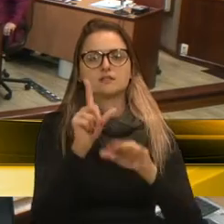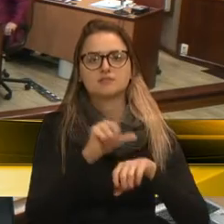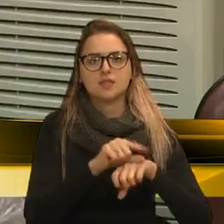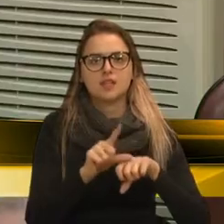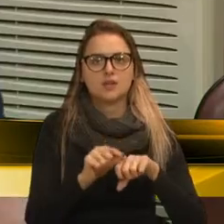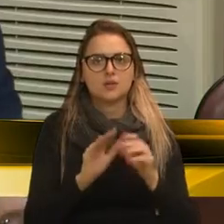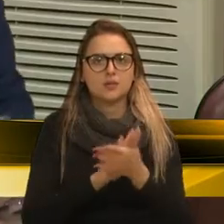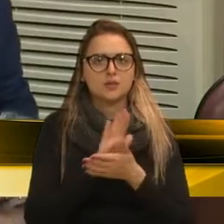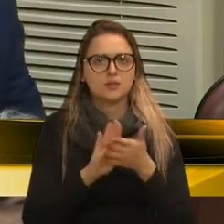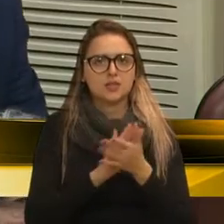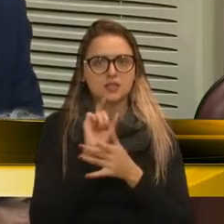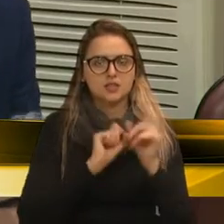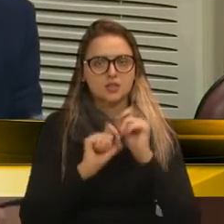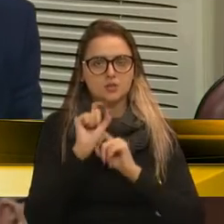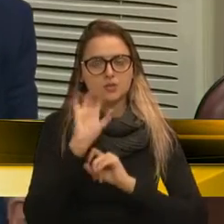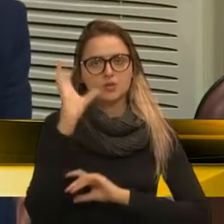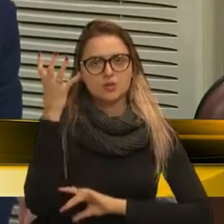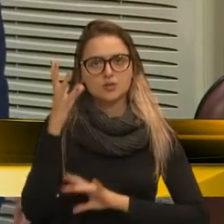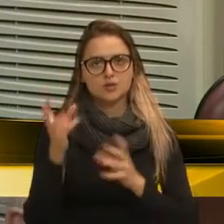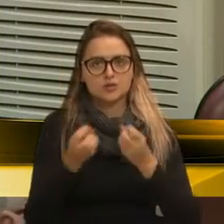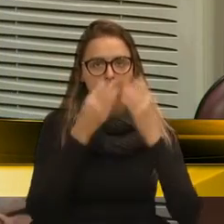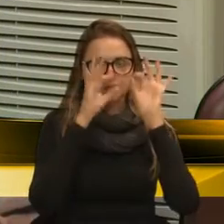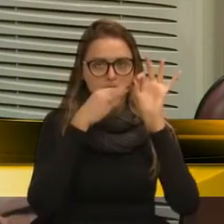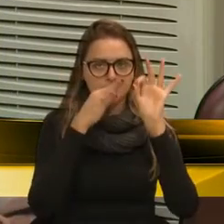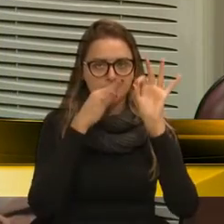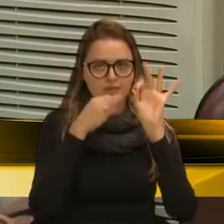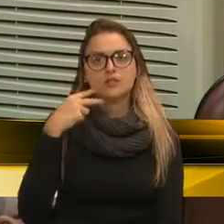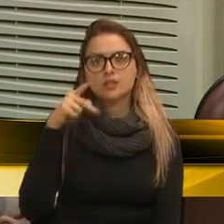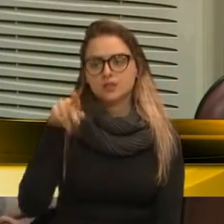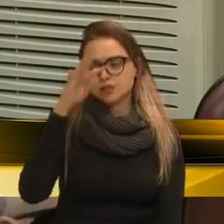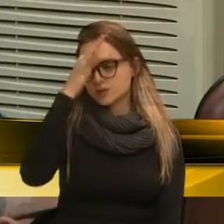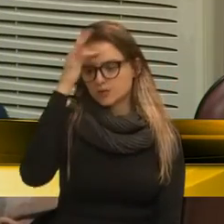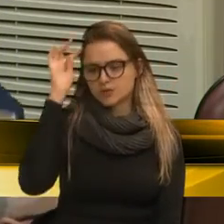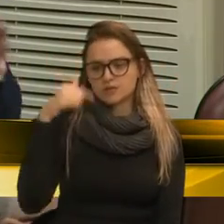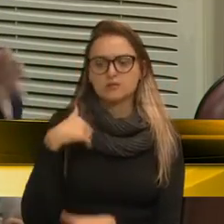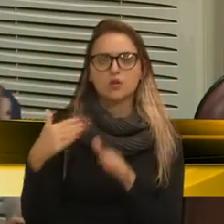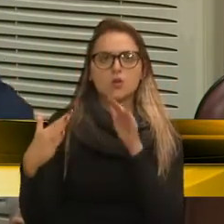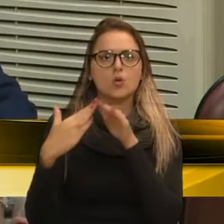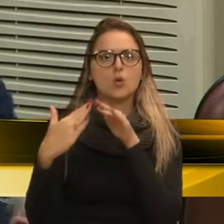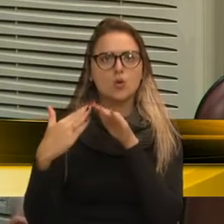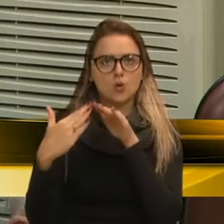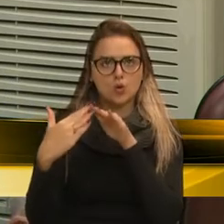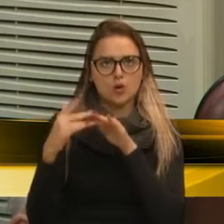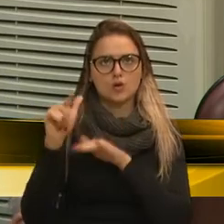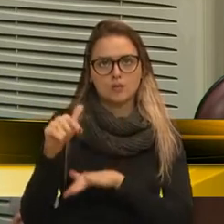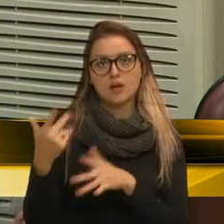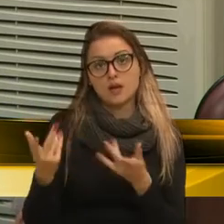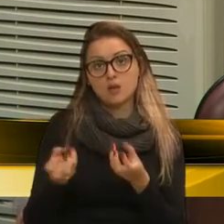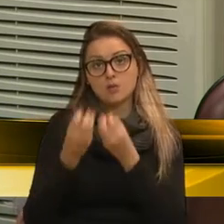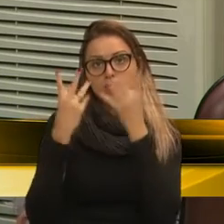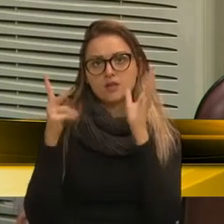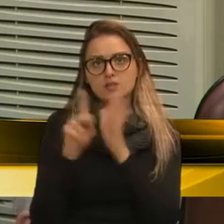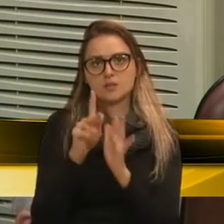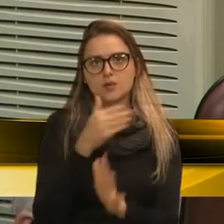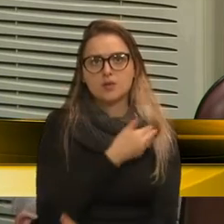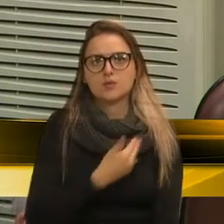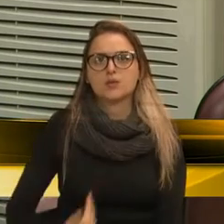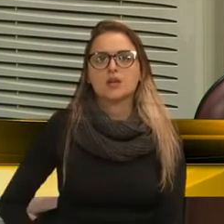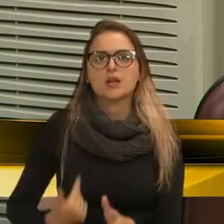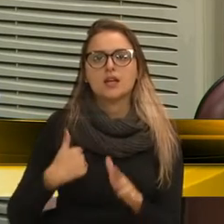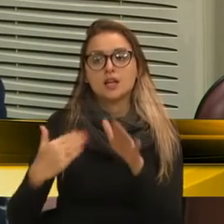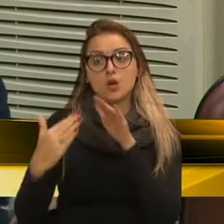acontecendo a festa da uva em outros assuntos a diversos do código senhor que a festa é a festa de governo concordo com o